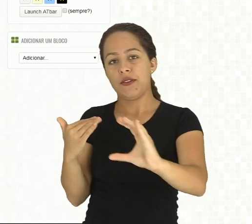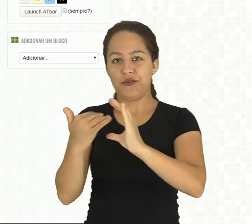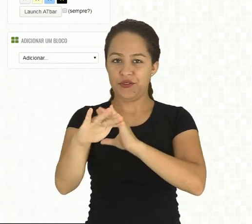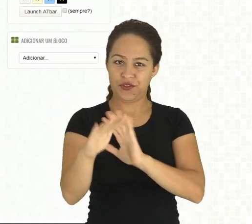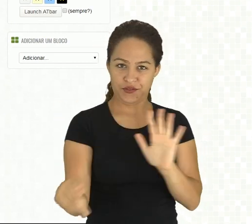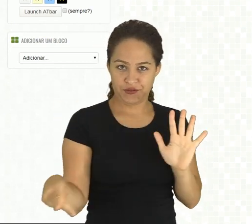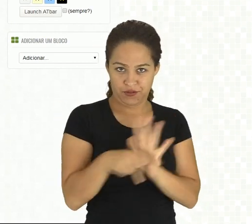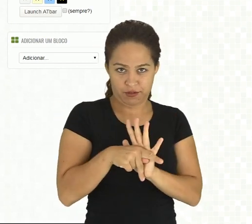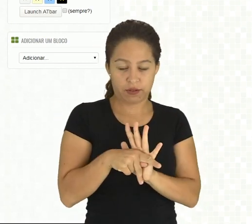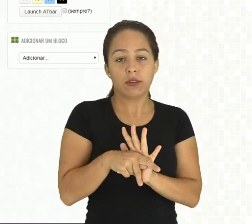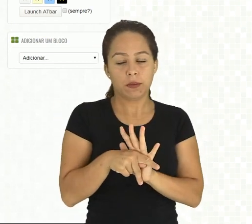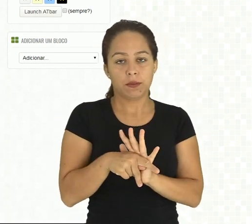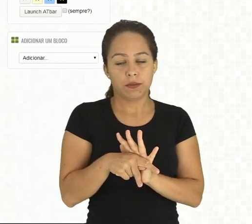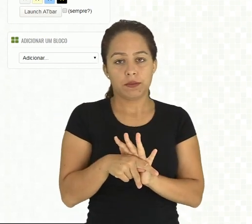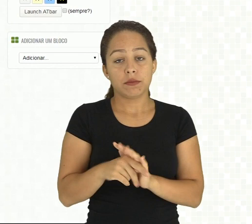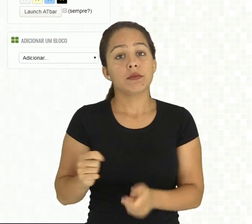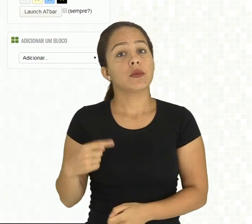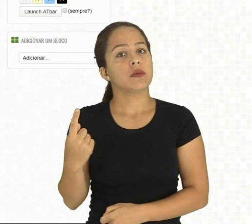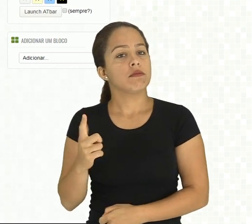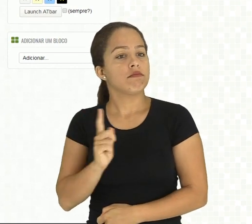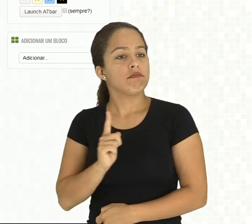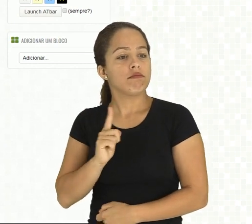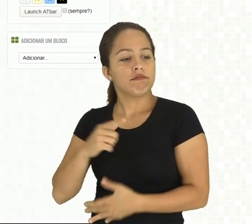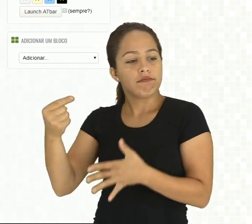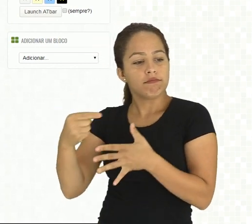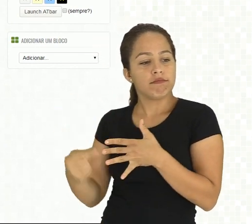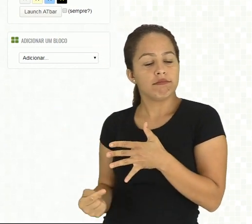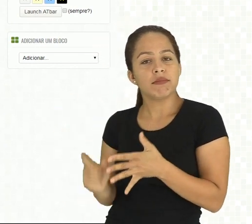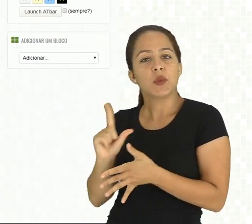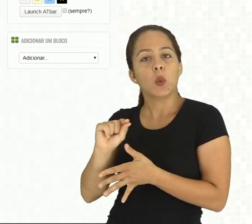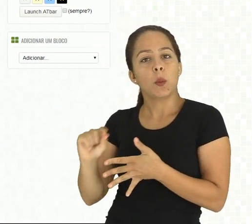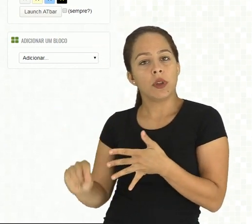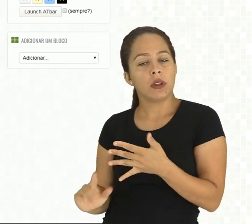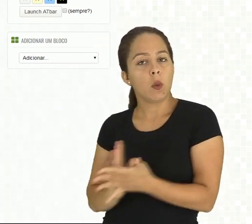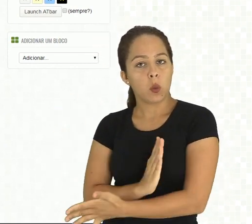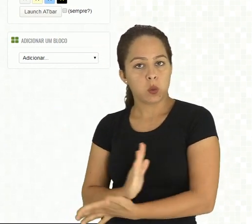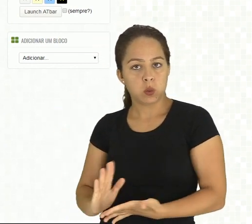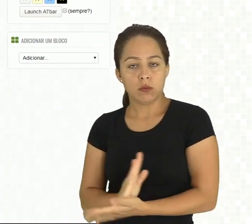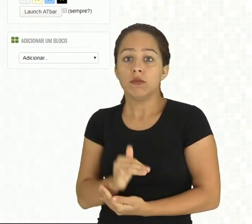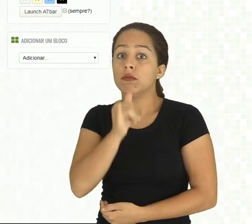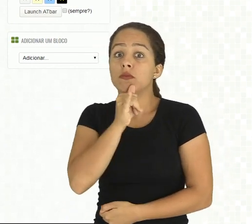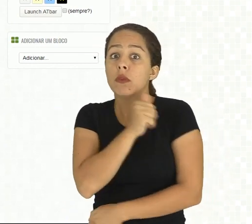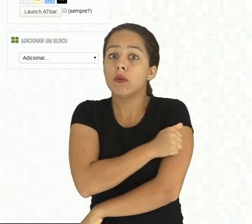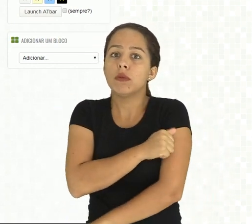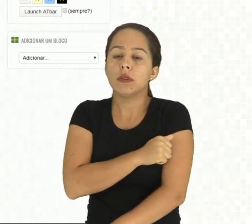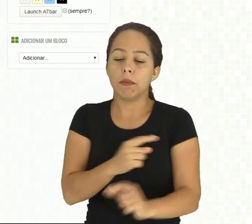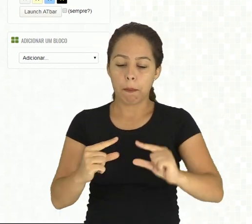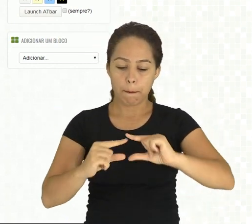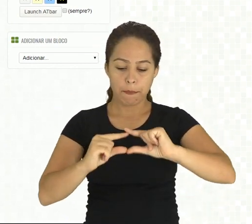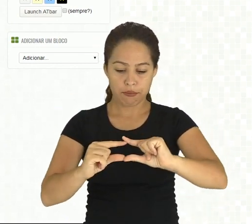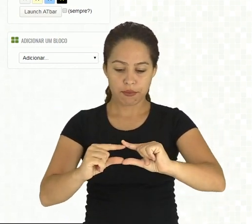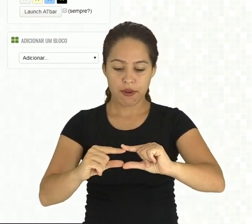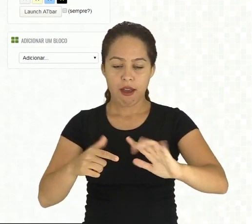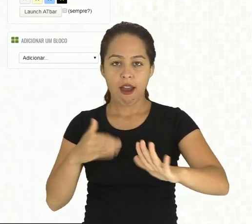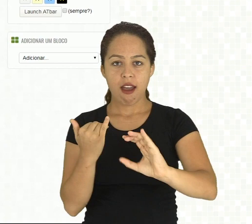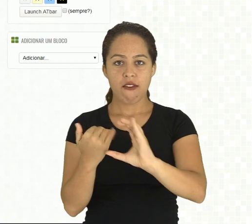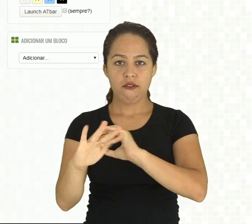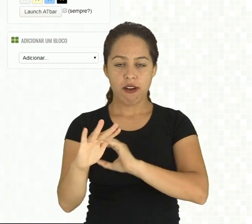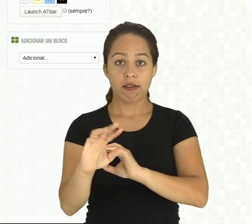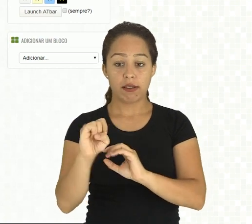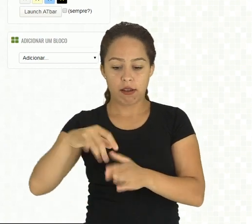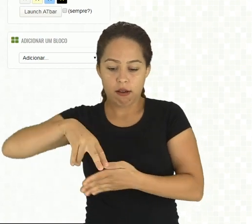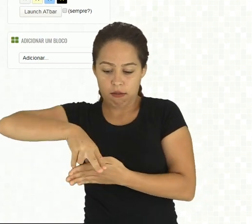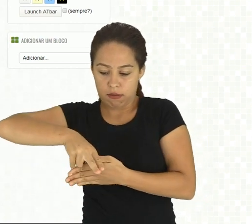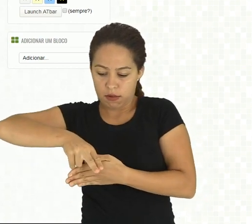né a gente tem aqui algumas opções exige que os alunos por exemplo clique no botão enviar isso significa que quando ele